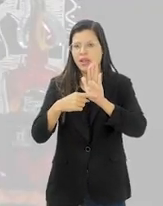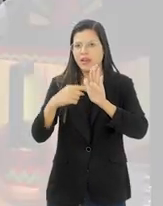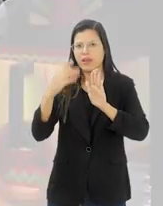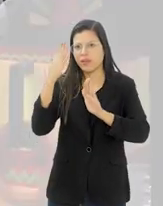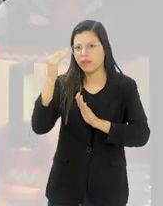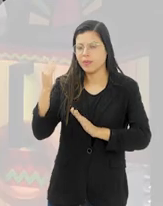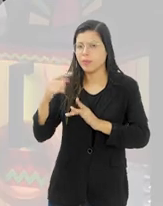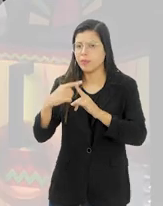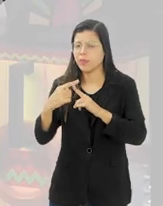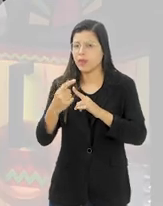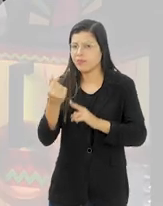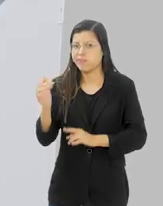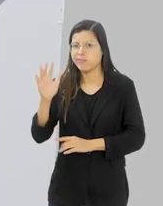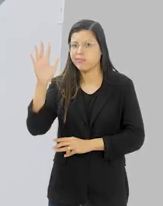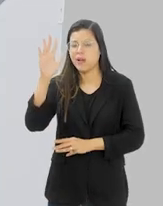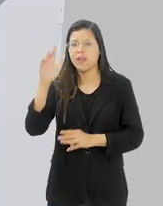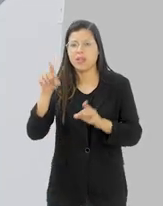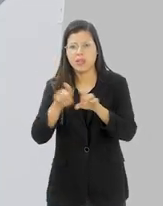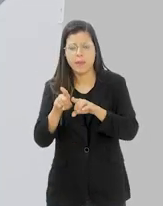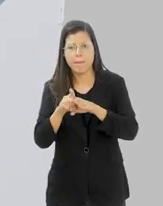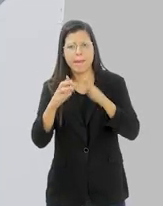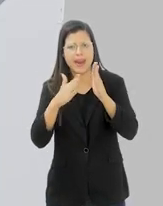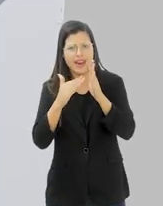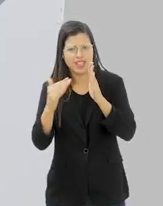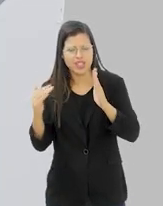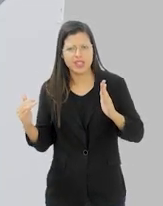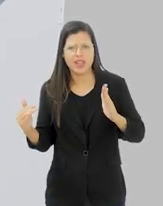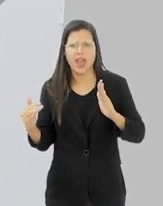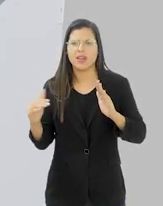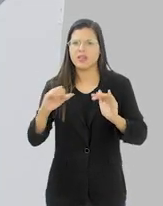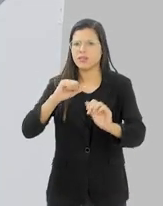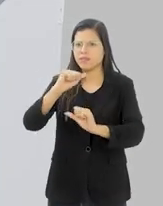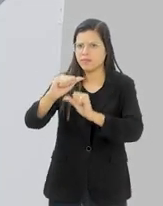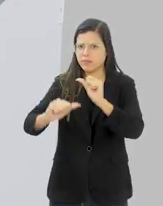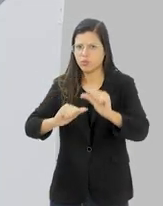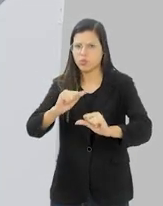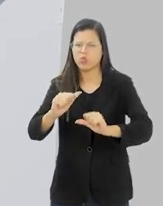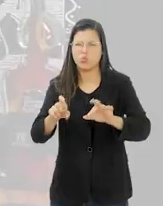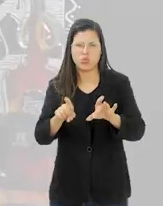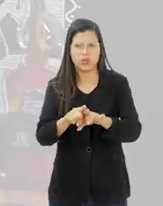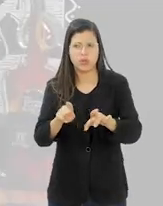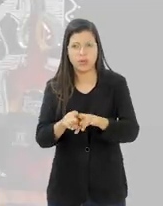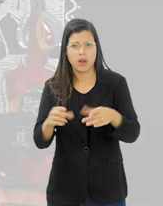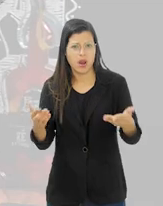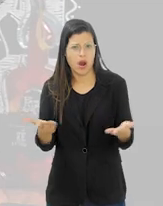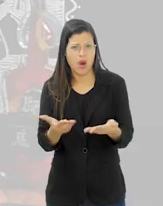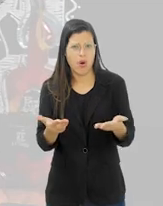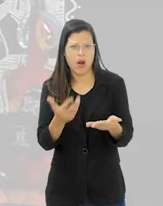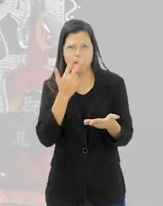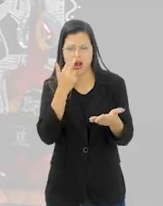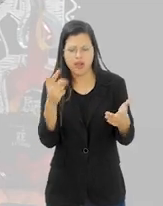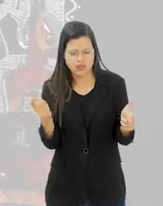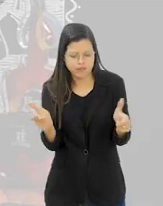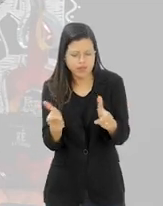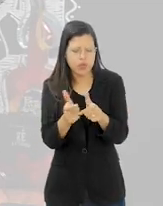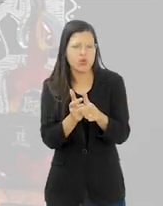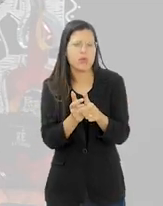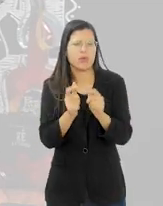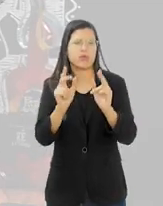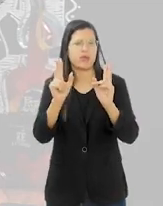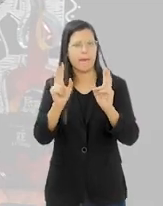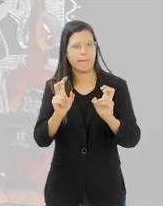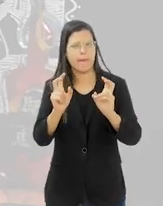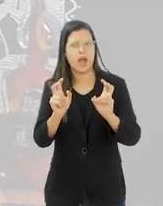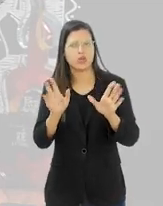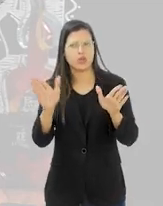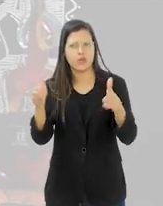querem mais. A própria estética, eu acho que mudou um pouco aqueles grandes destaques. Né? Agora estão mais reduzidos,